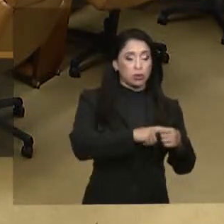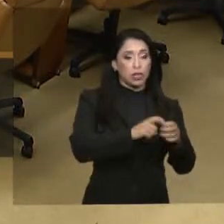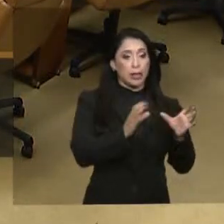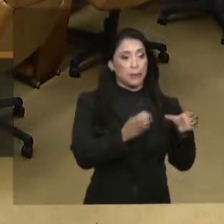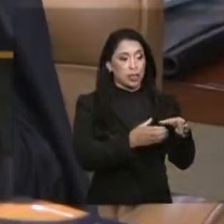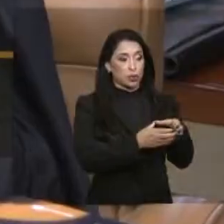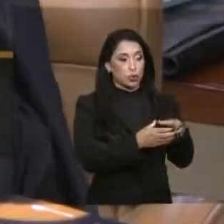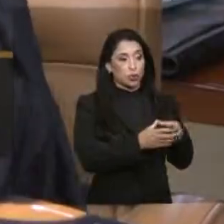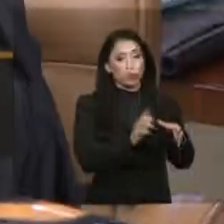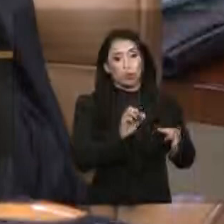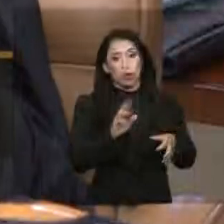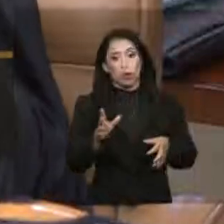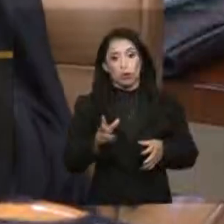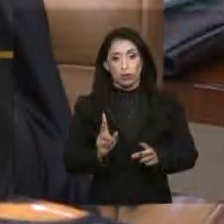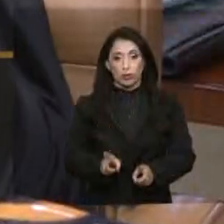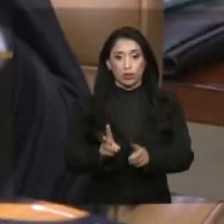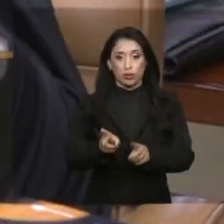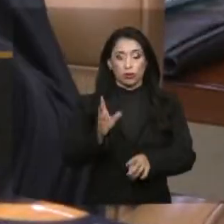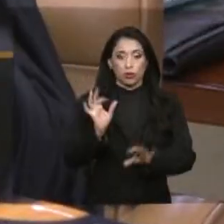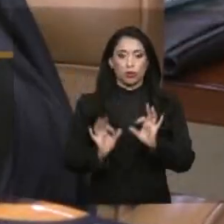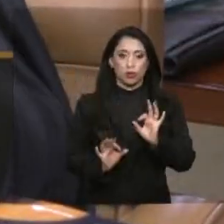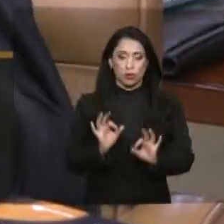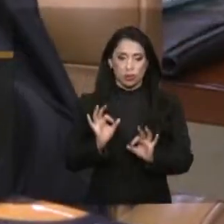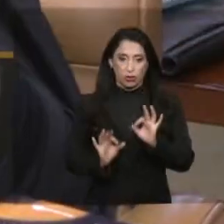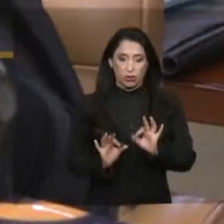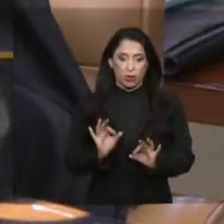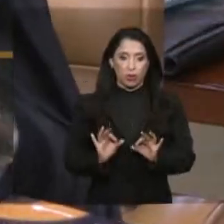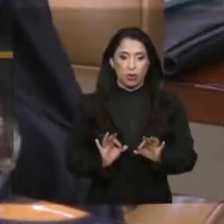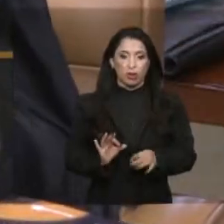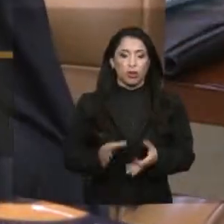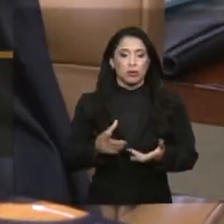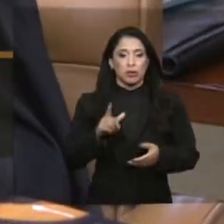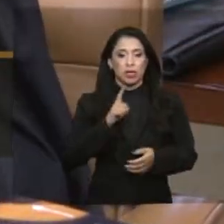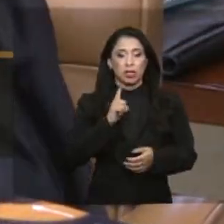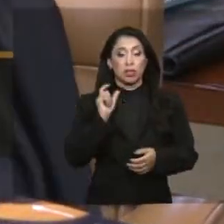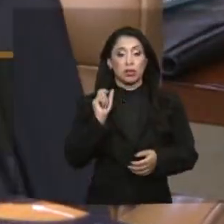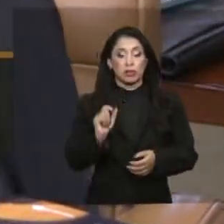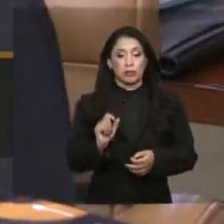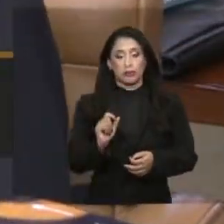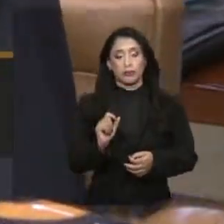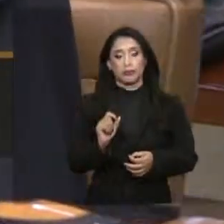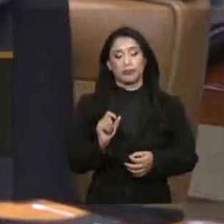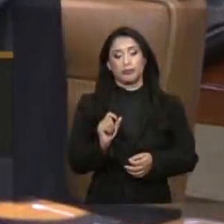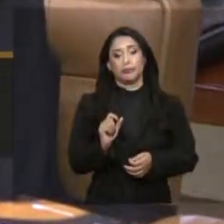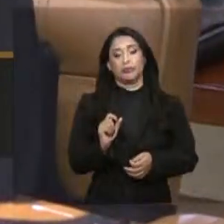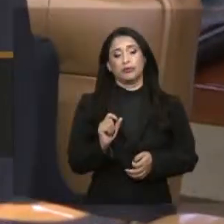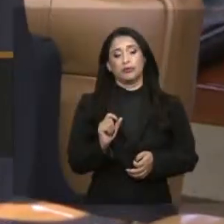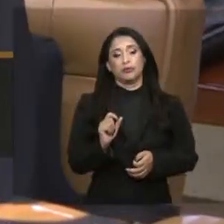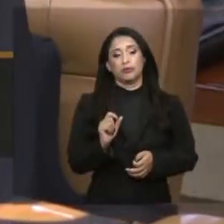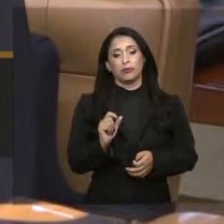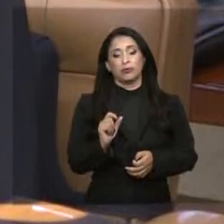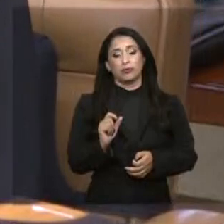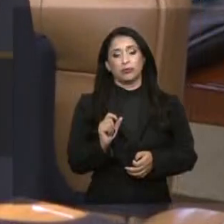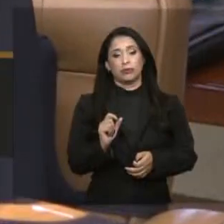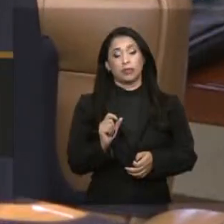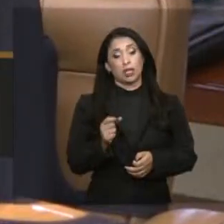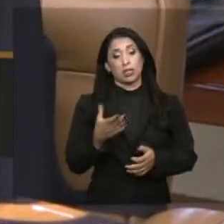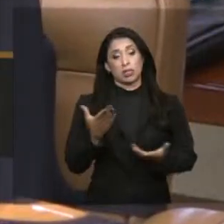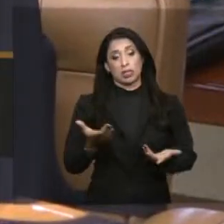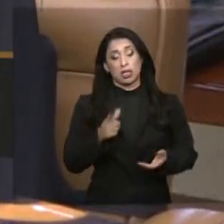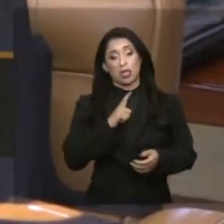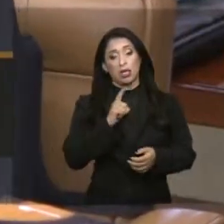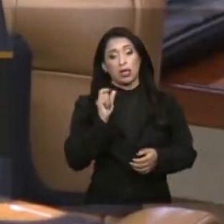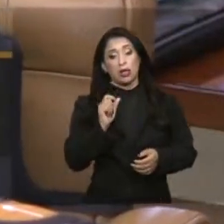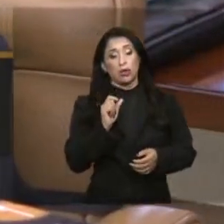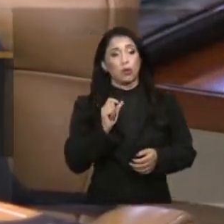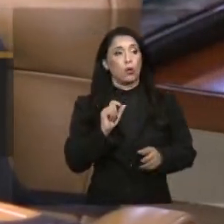turma, ou se vamos ao judício rescisório tratar de prescrição. Mas o ministro Cássio levantou uma questão